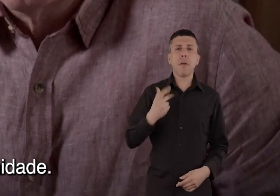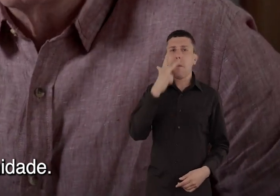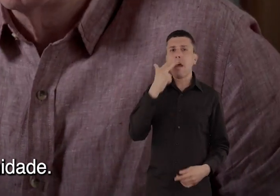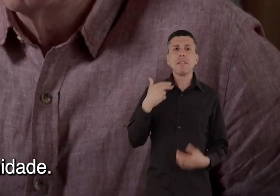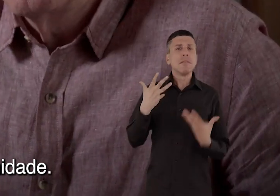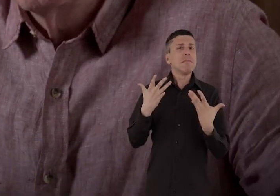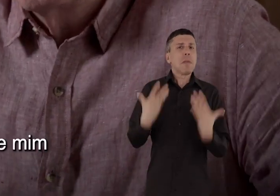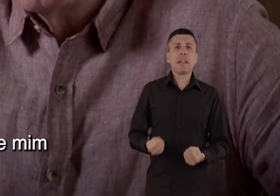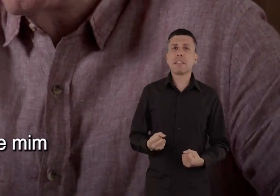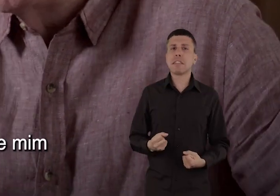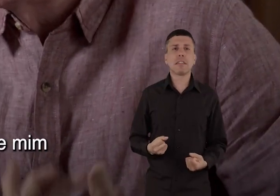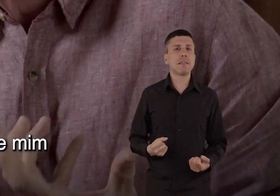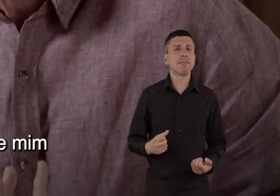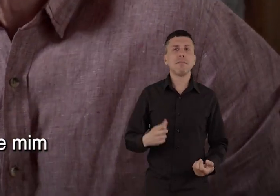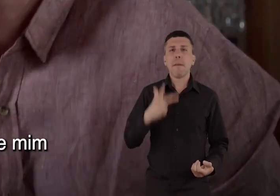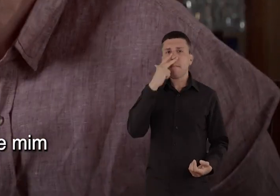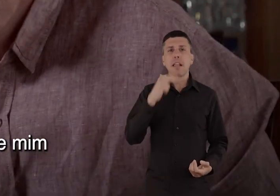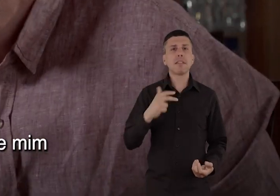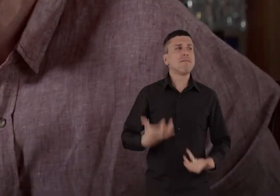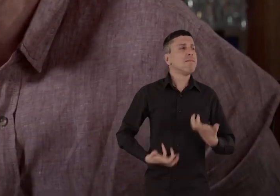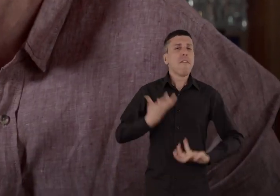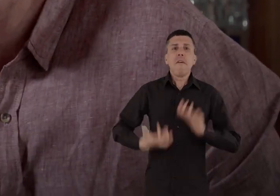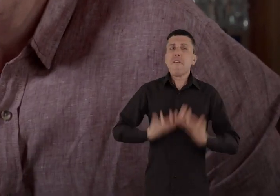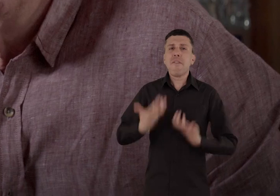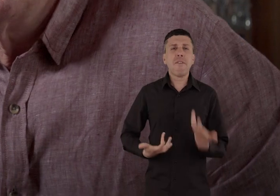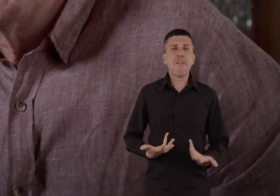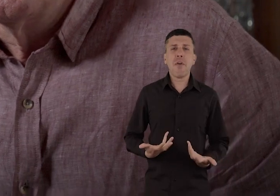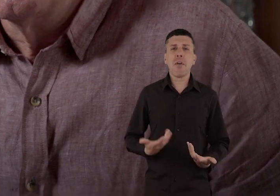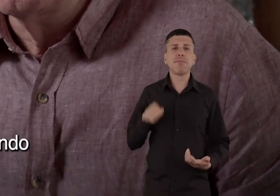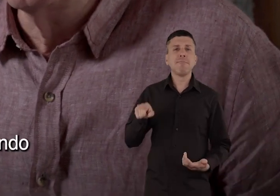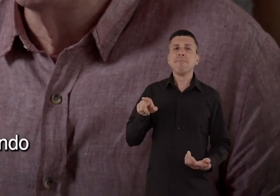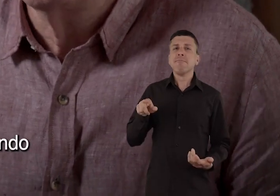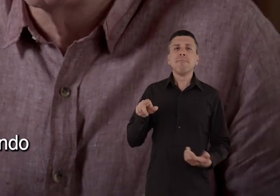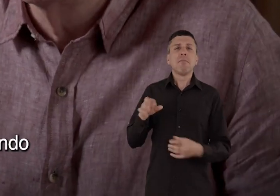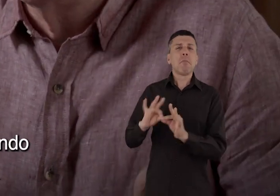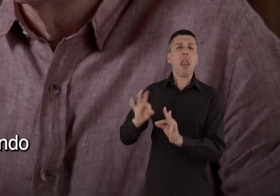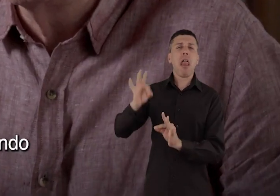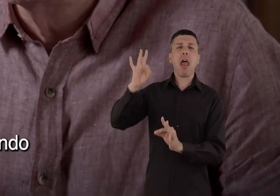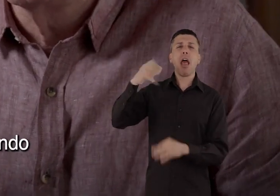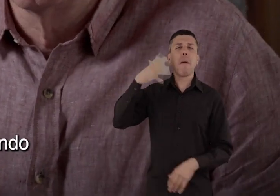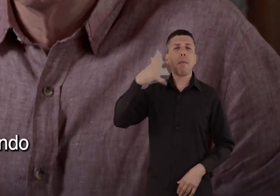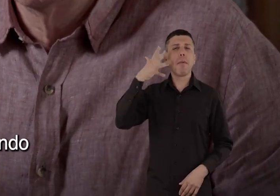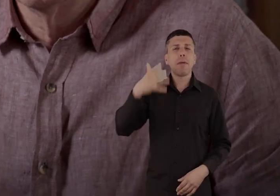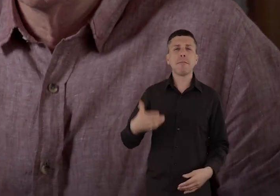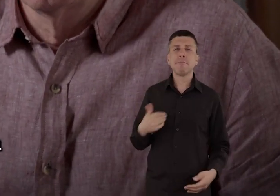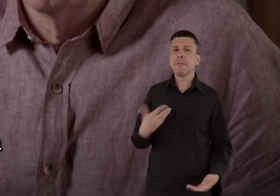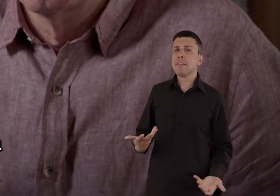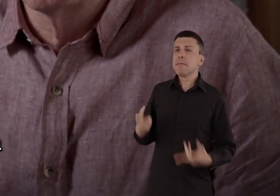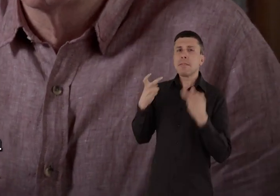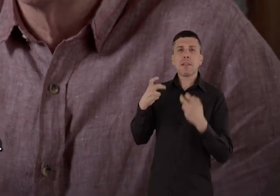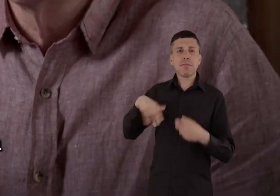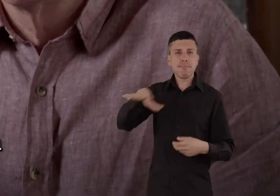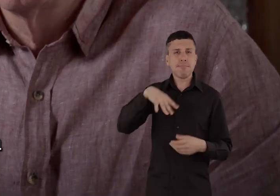inconformidade, foi crescendo dentro de mim um vulcão. Ergue os ombros e balança a cabeça. E ele foi falando, e eu vi